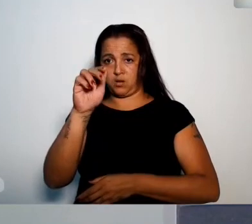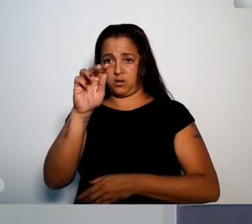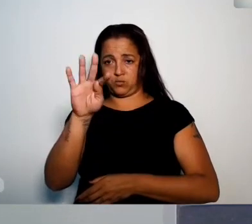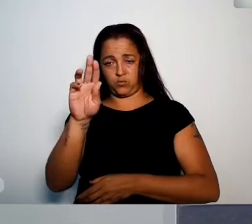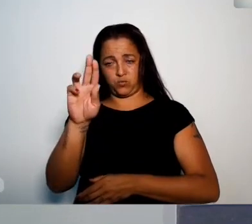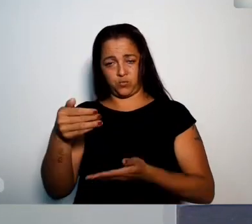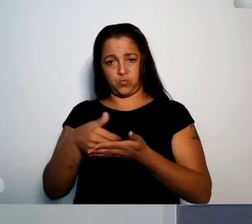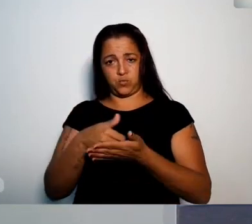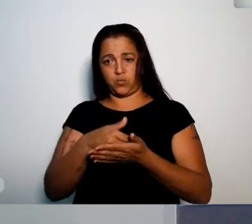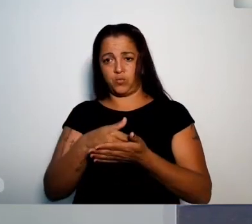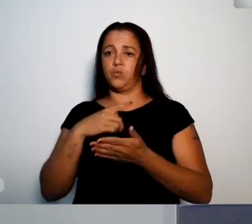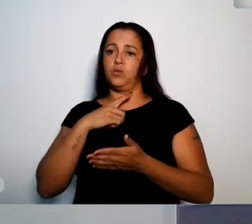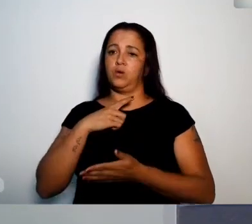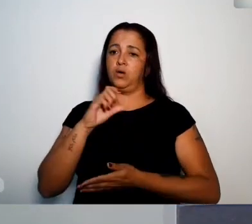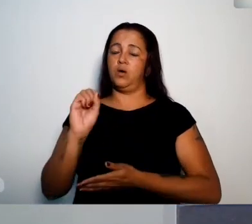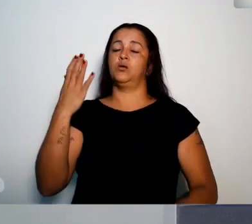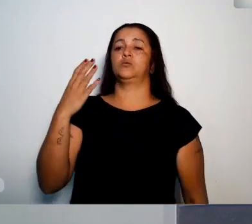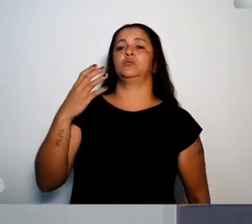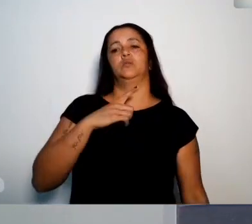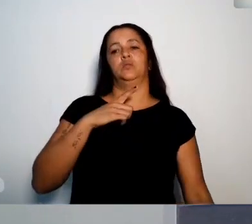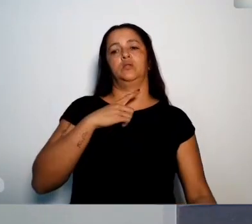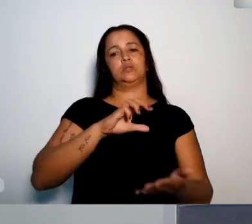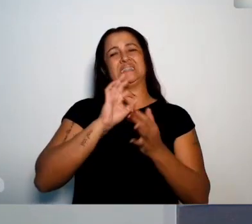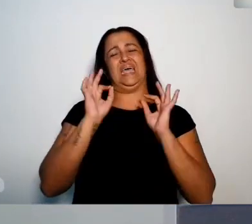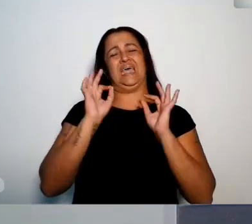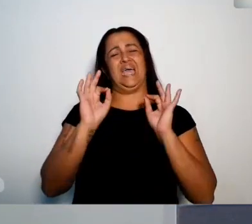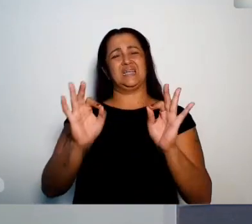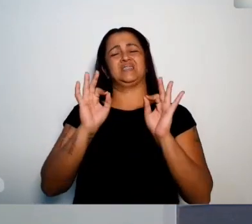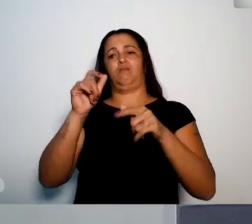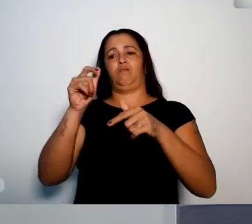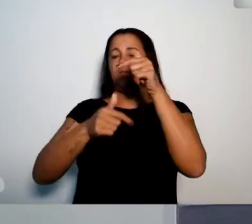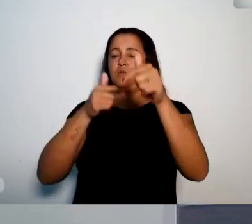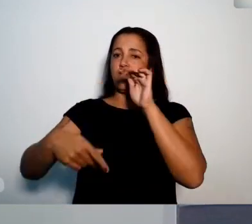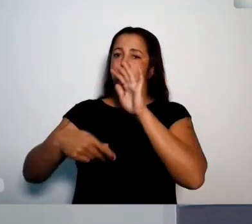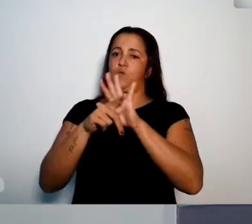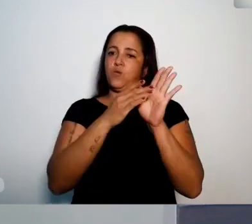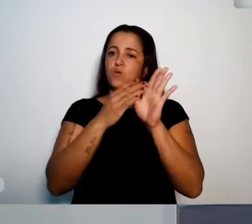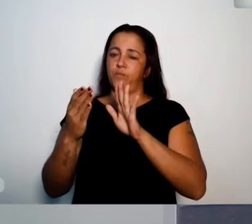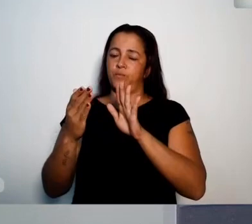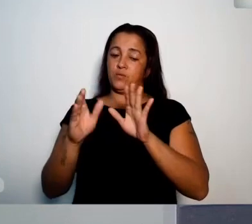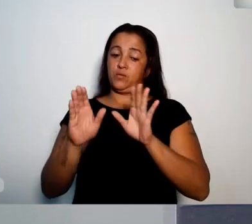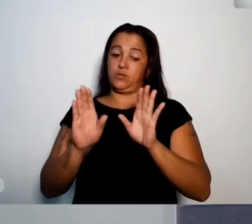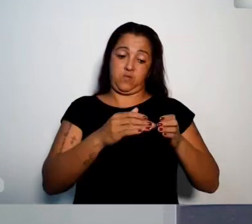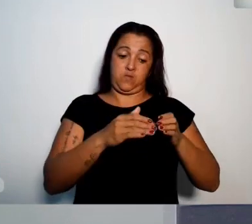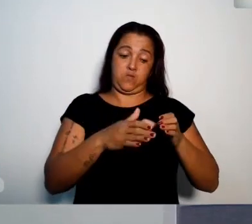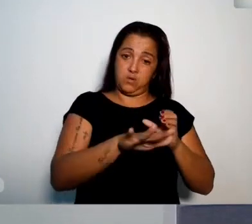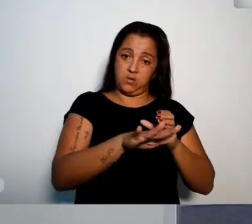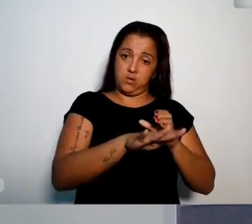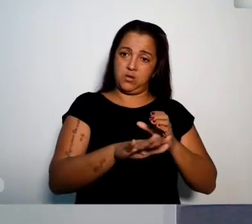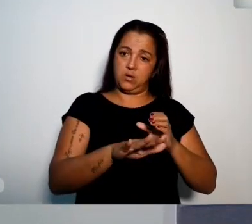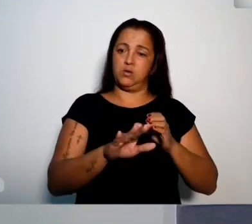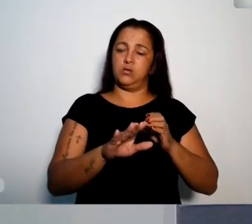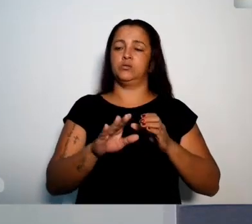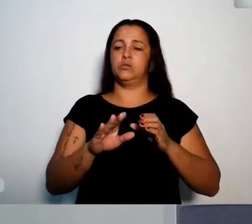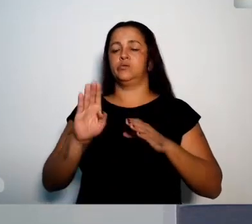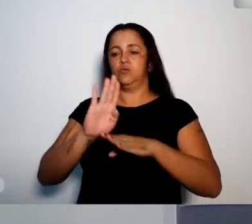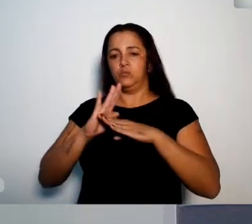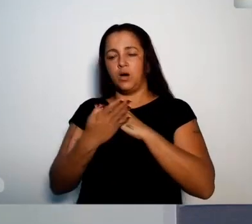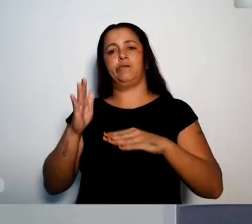está realizando excelentes trabalhos nas comunidades, nos bairros, contribuindo de